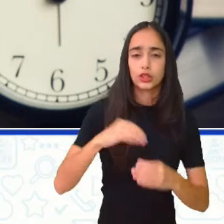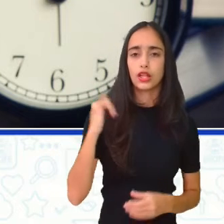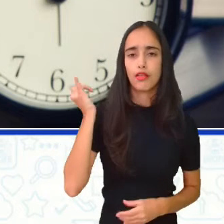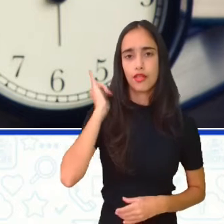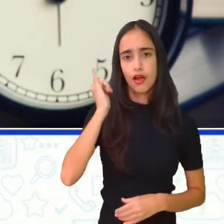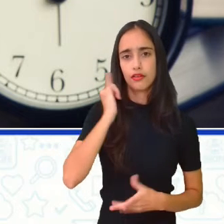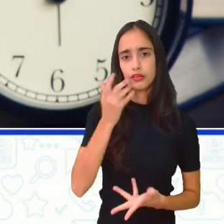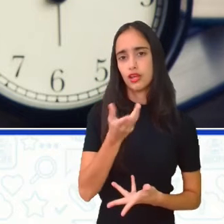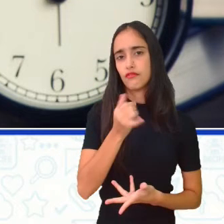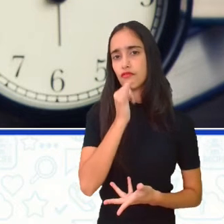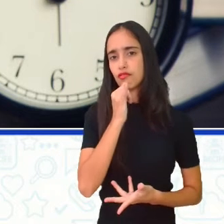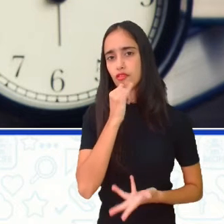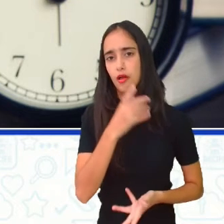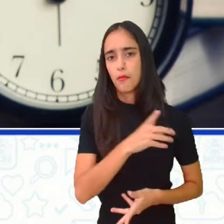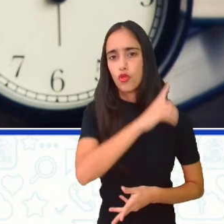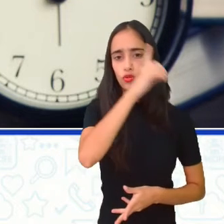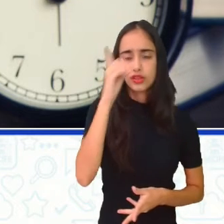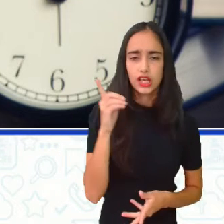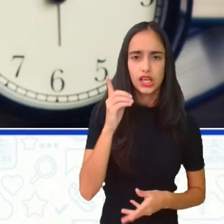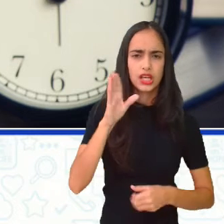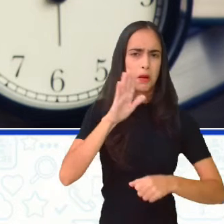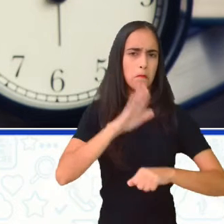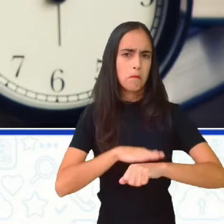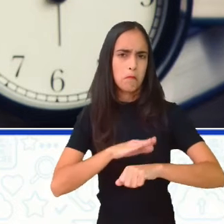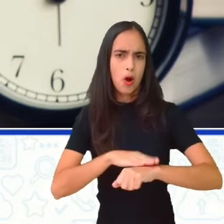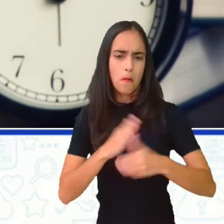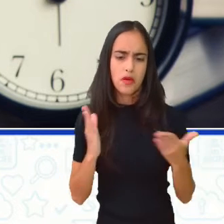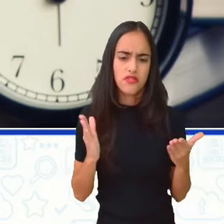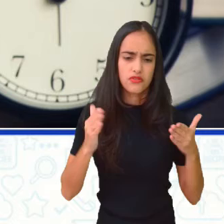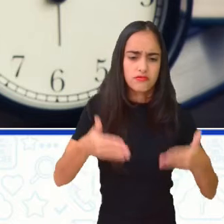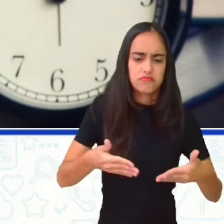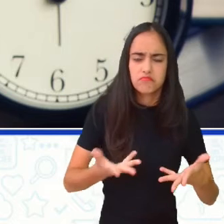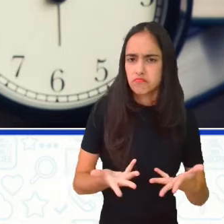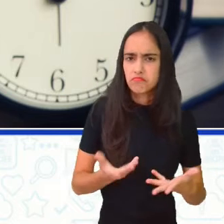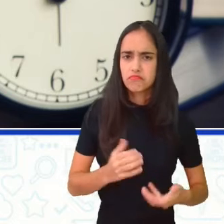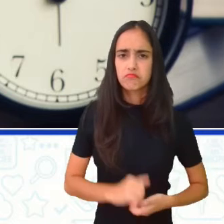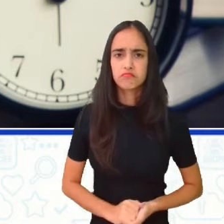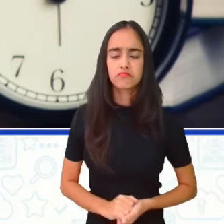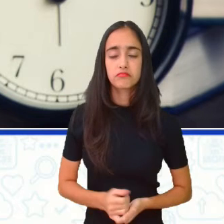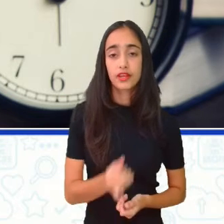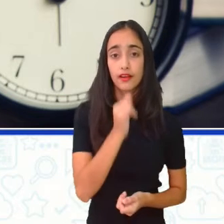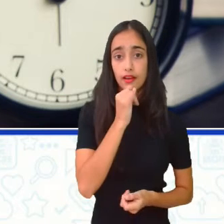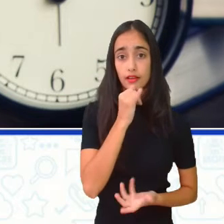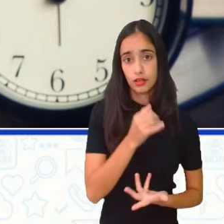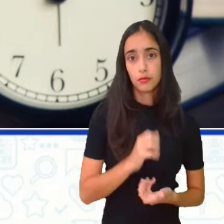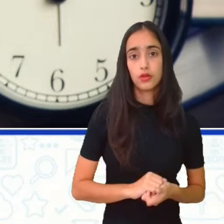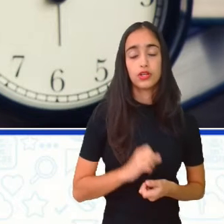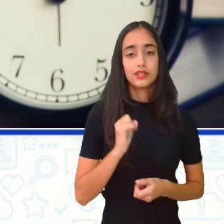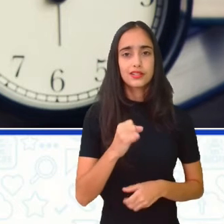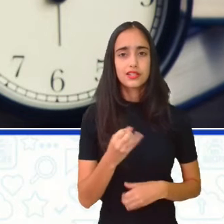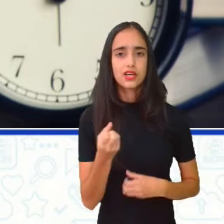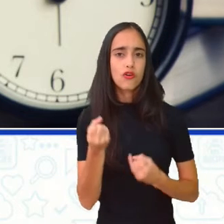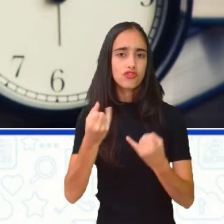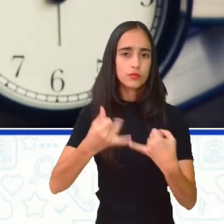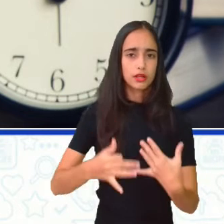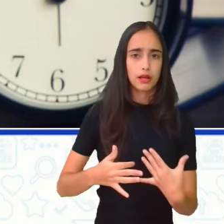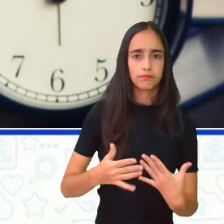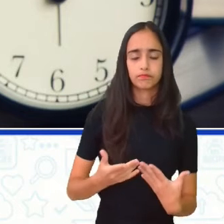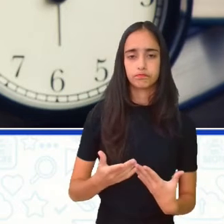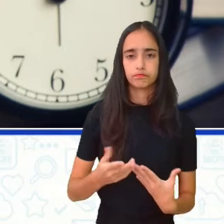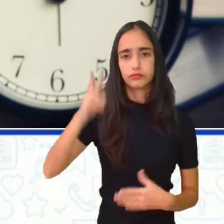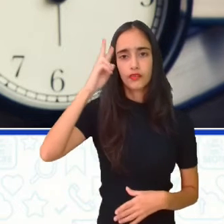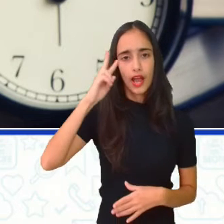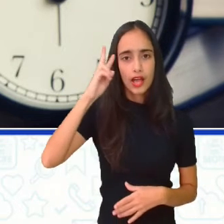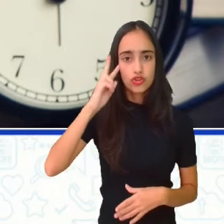uma data, um momento específico. Então, se eu disser assim, a história se passa há 2 anos, então eu tenho a